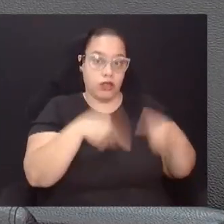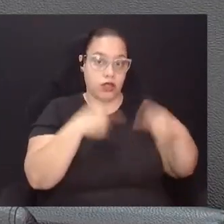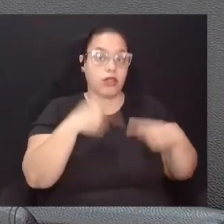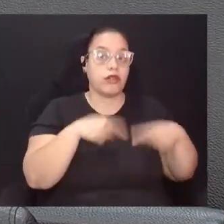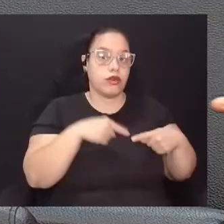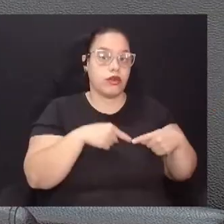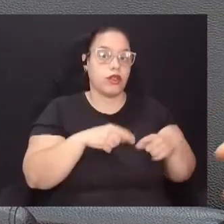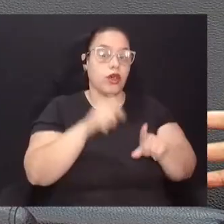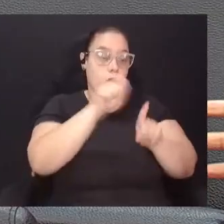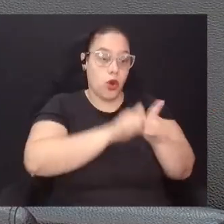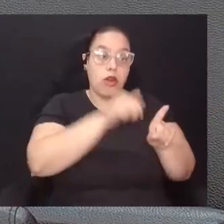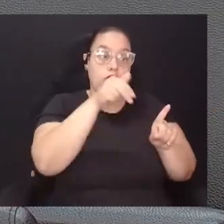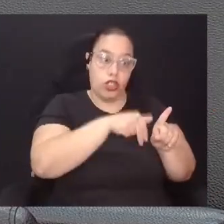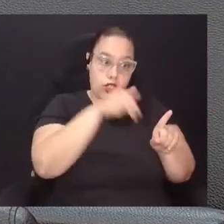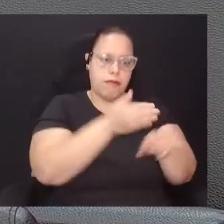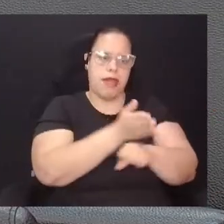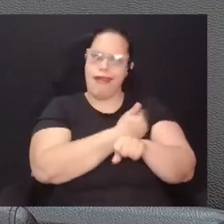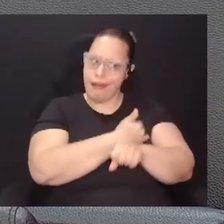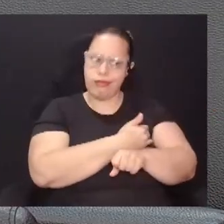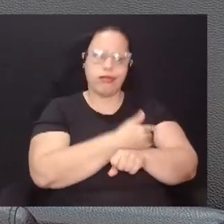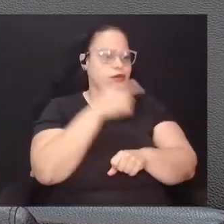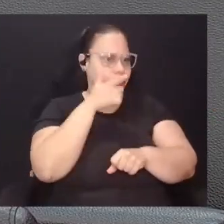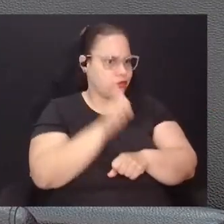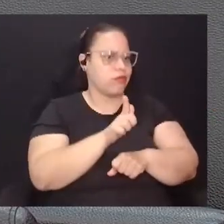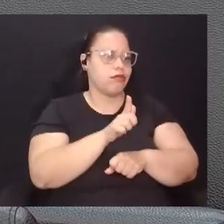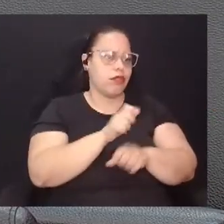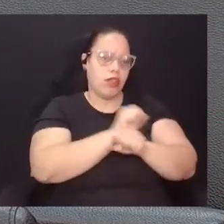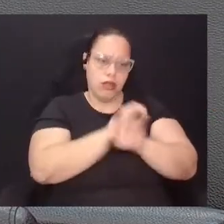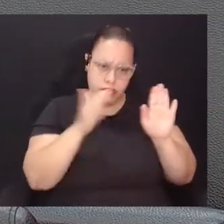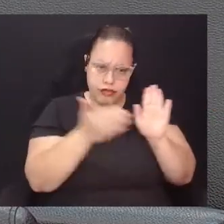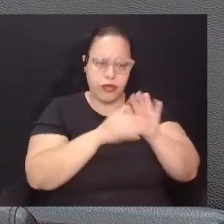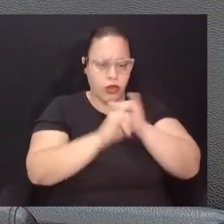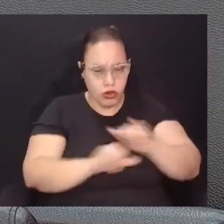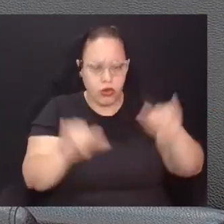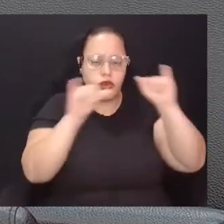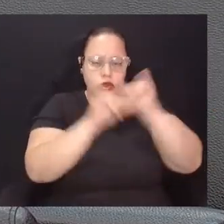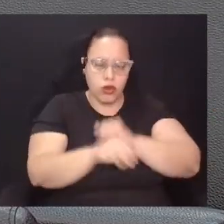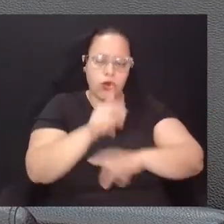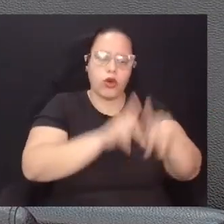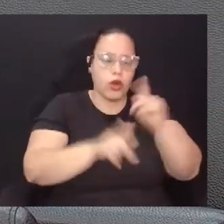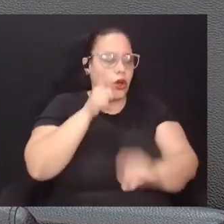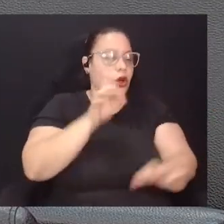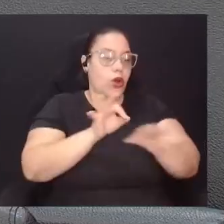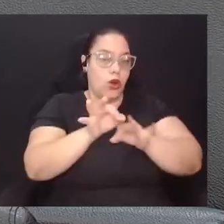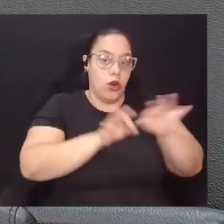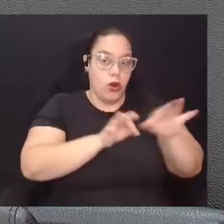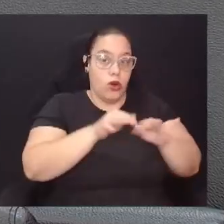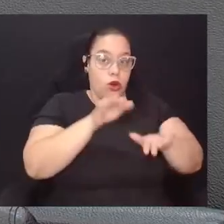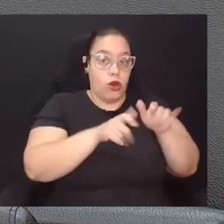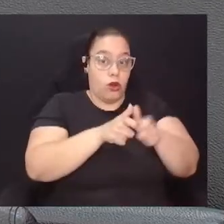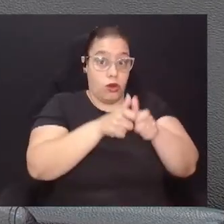ter as discussões, tudo, em novembro, bem antes. Aí a gente consegue também ter a maior transparência, divulgação, a população já consegue se